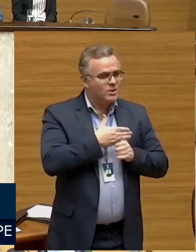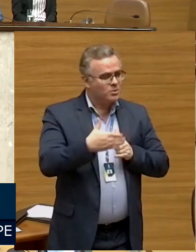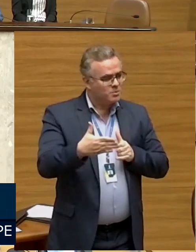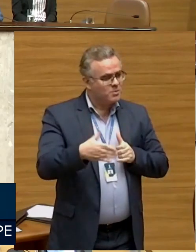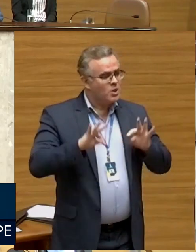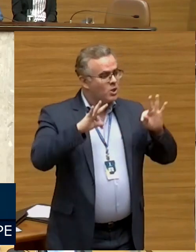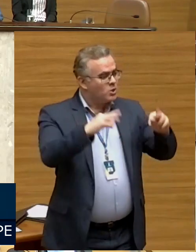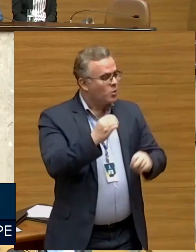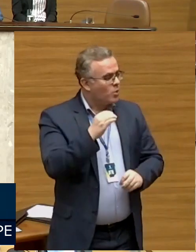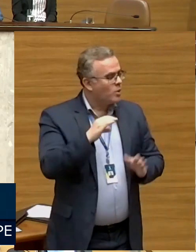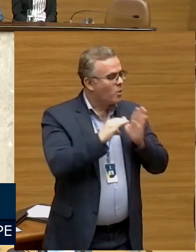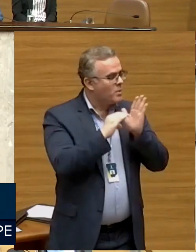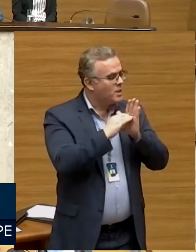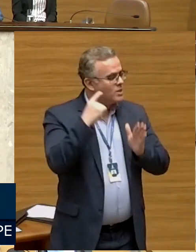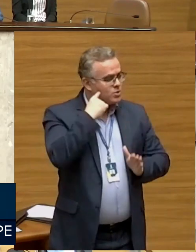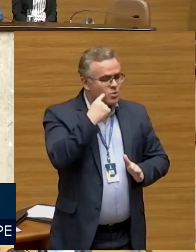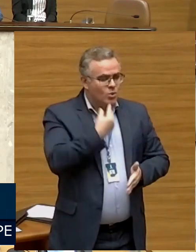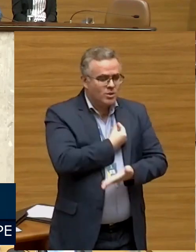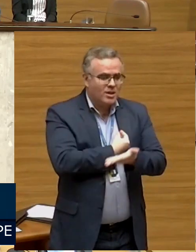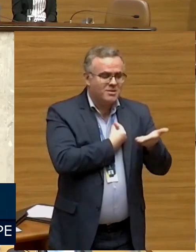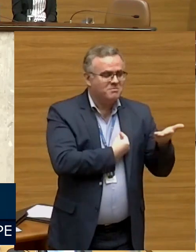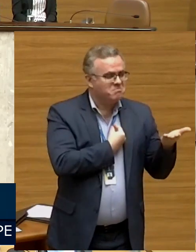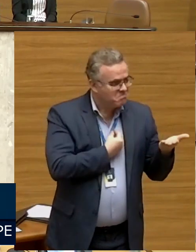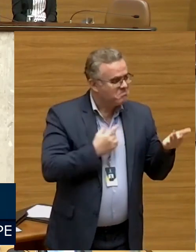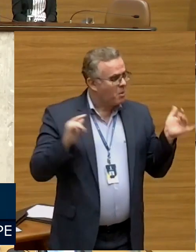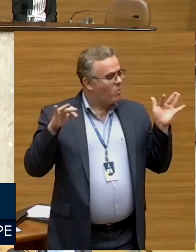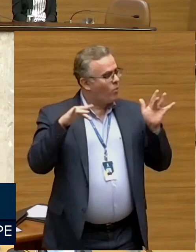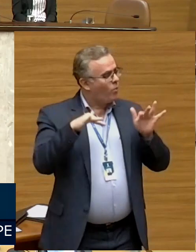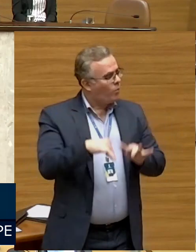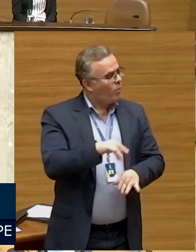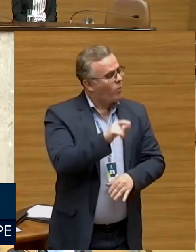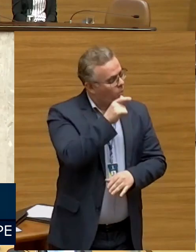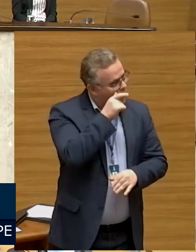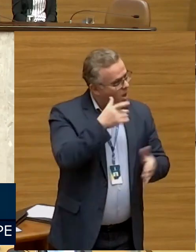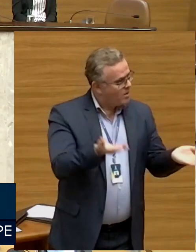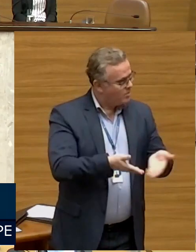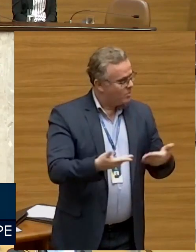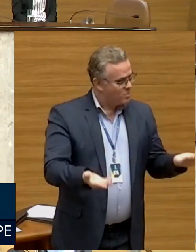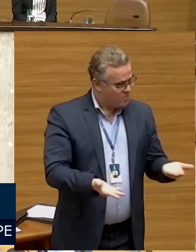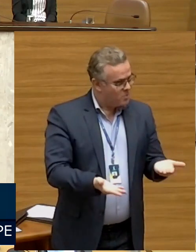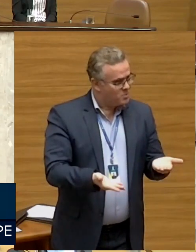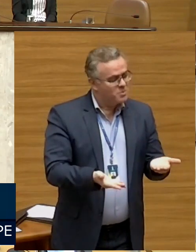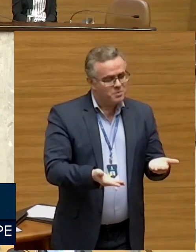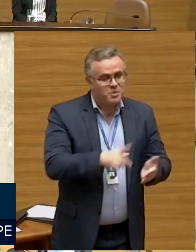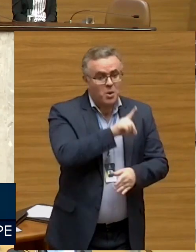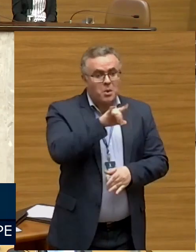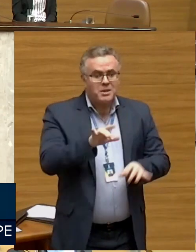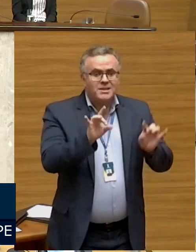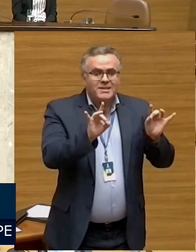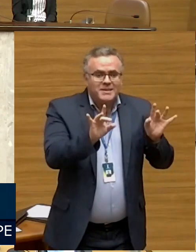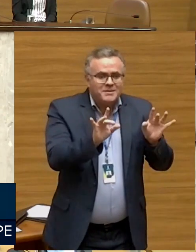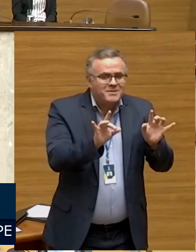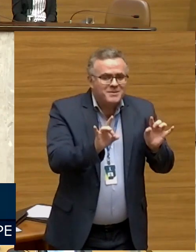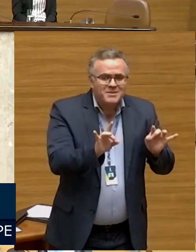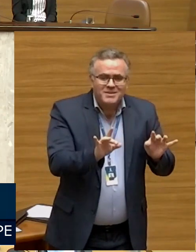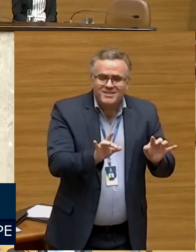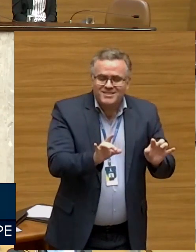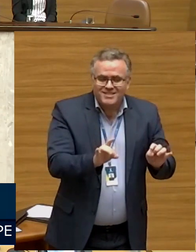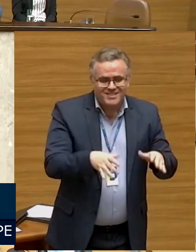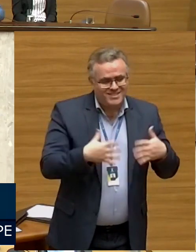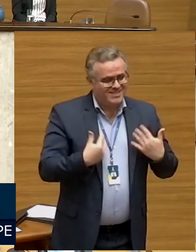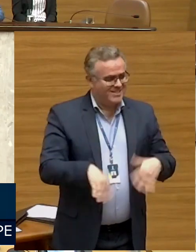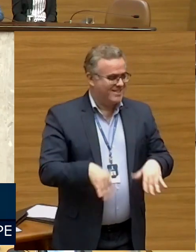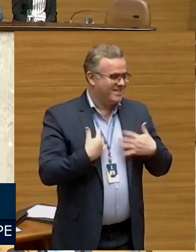comunidade surda, né, que está aqui prestigiando, né, nesse momento, nessa data tão especial. Espero